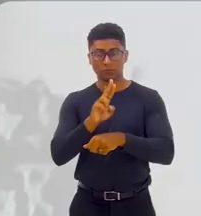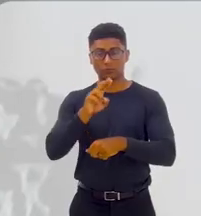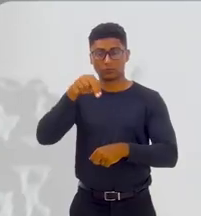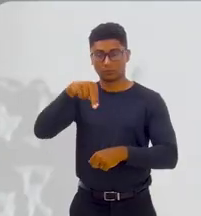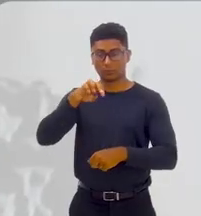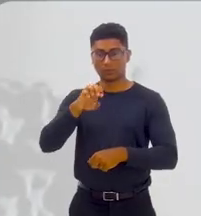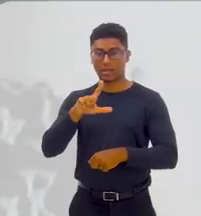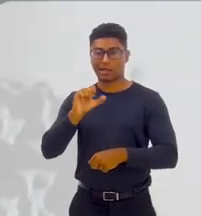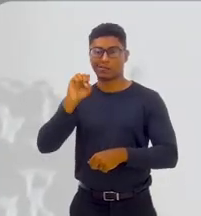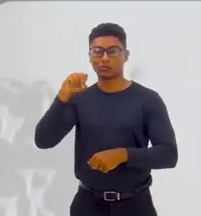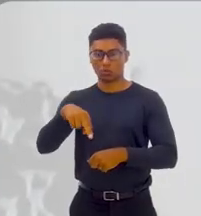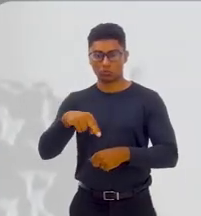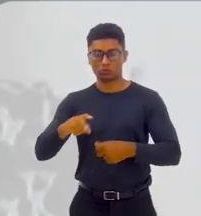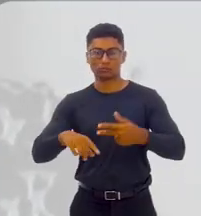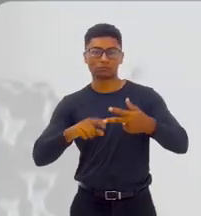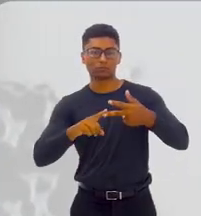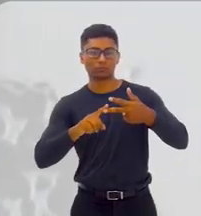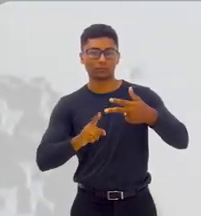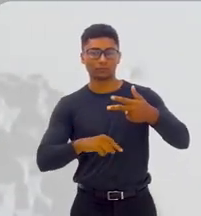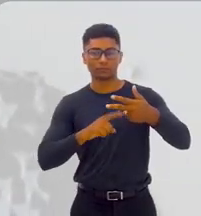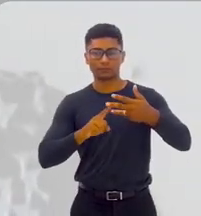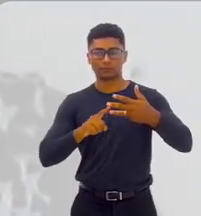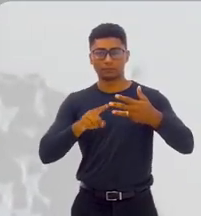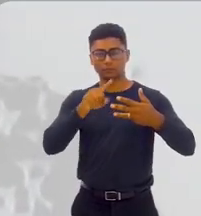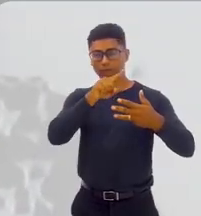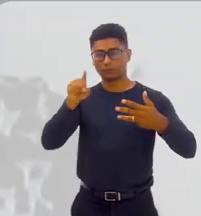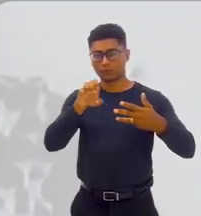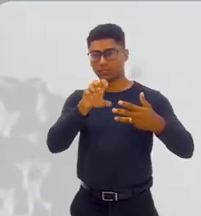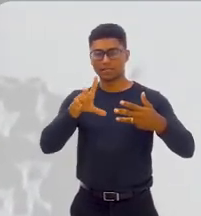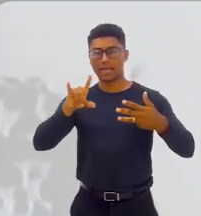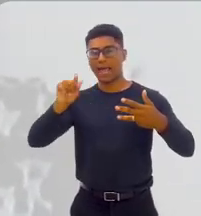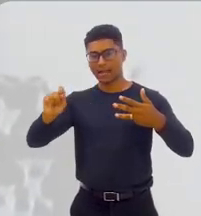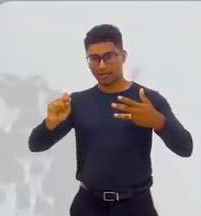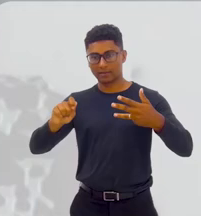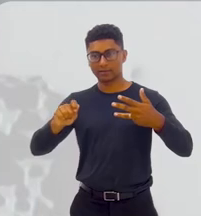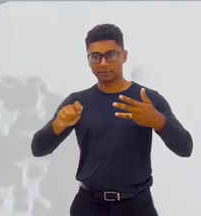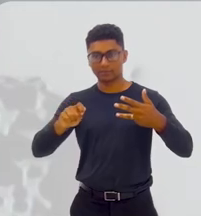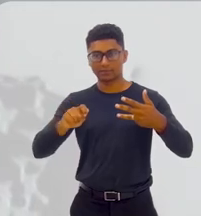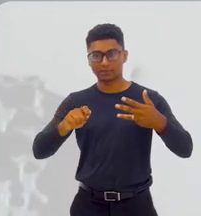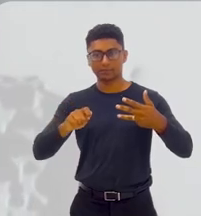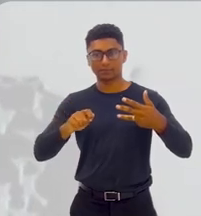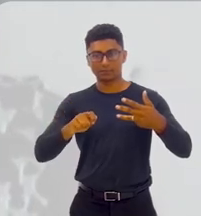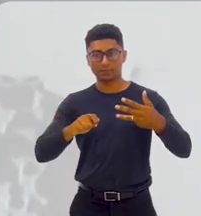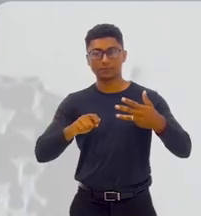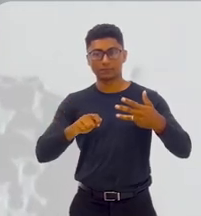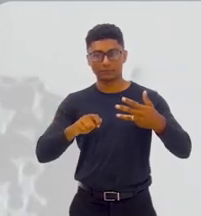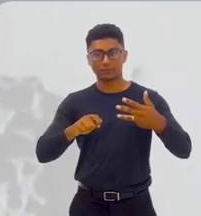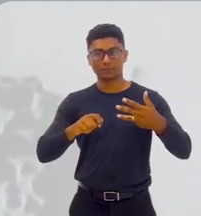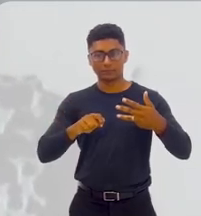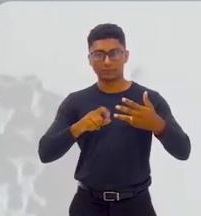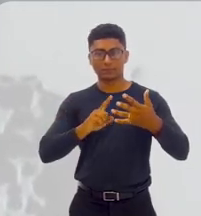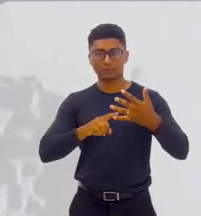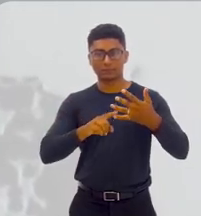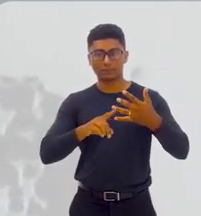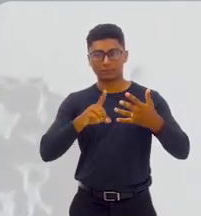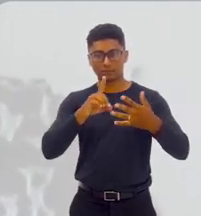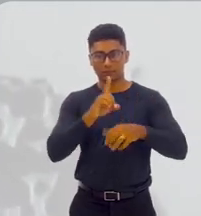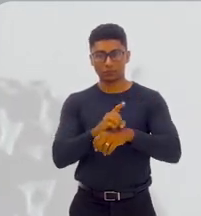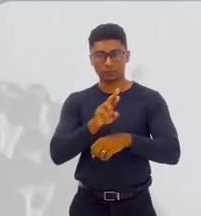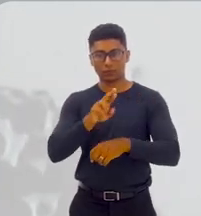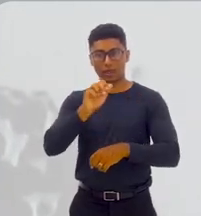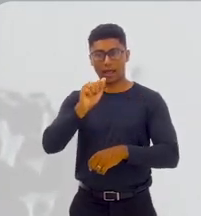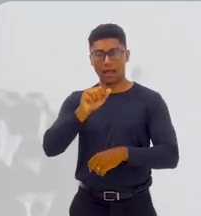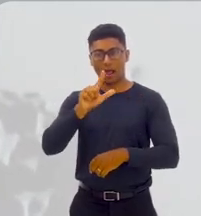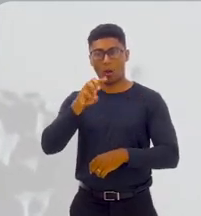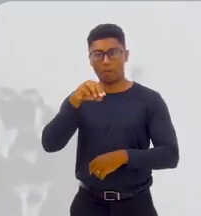O doutor Nelson Joaquim, que morreu na Covid, que era um jurista. A Zélia Velma e a doutora Almerinda, que era sindicalista, a Zélia, que